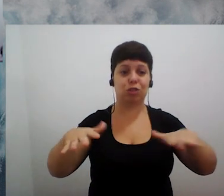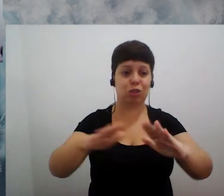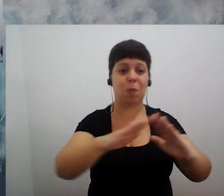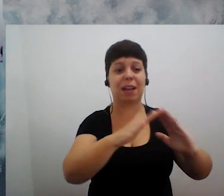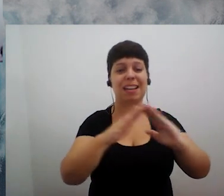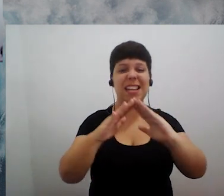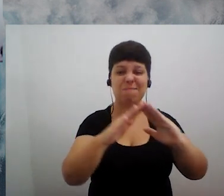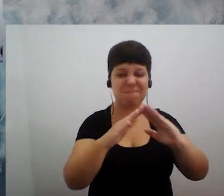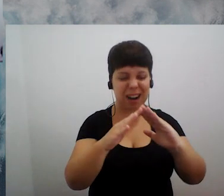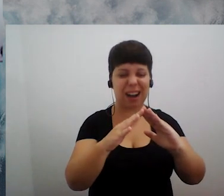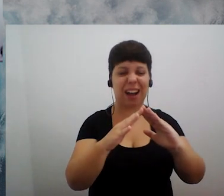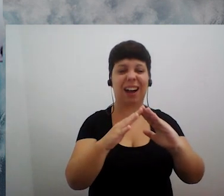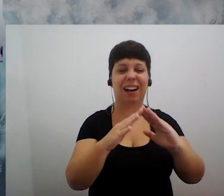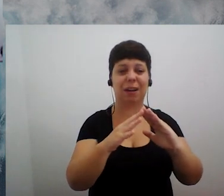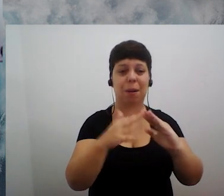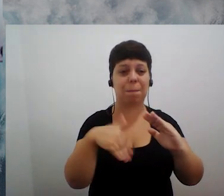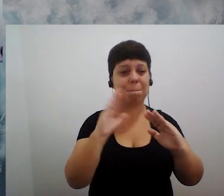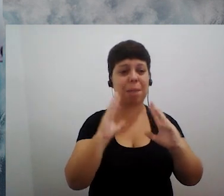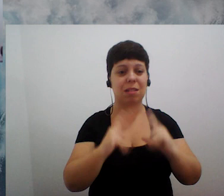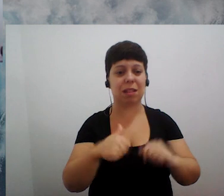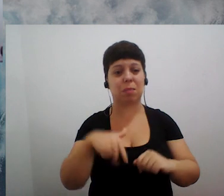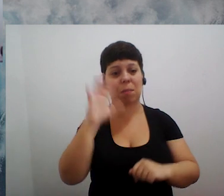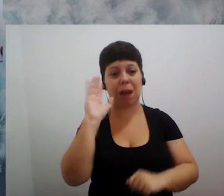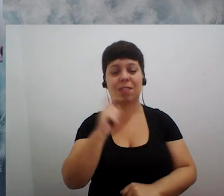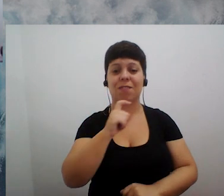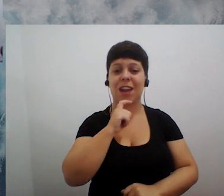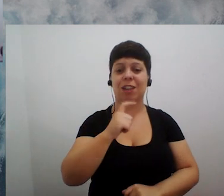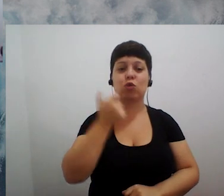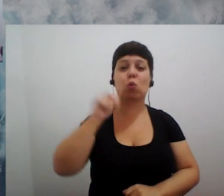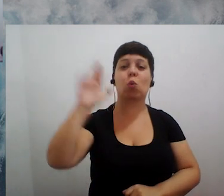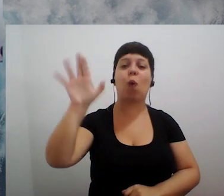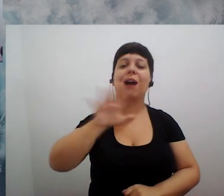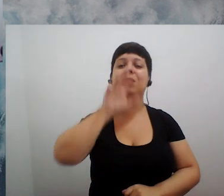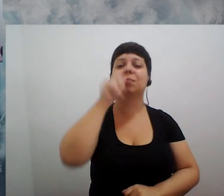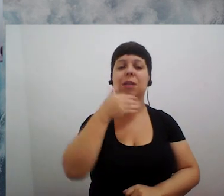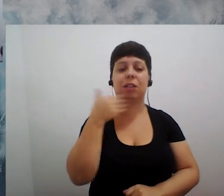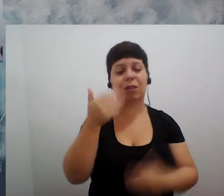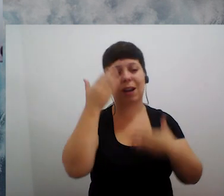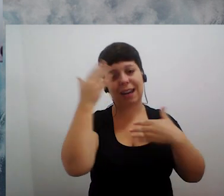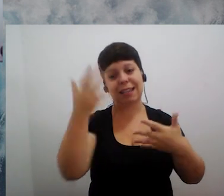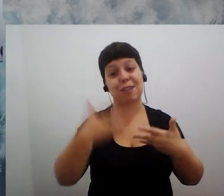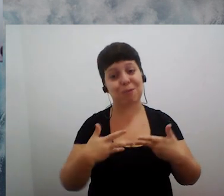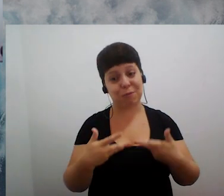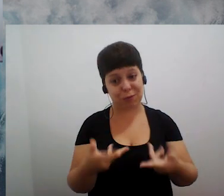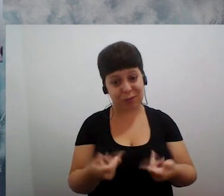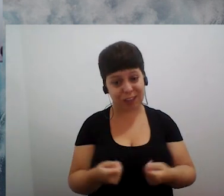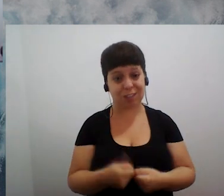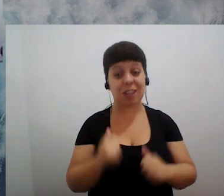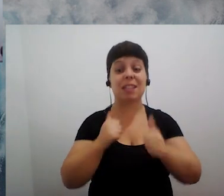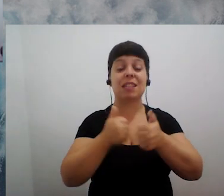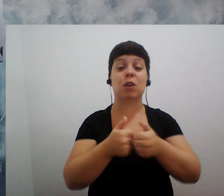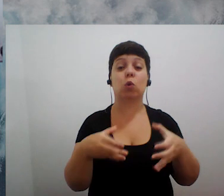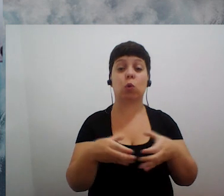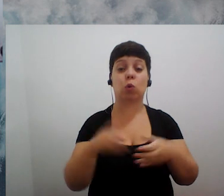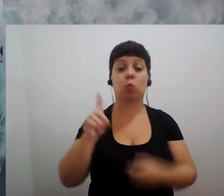uma quebrada, na quebrada, mais limpa, mais verde, com ar melhor para a gente respirar. Agradeço demais o